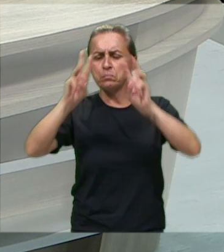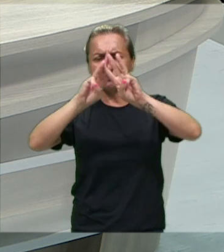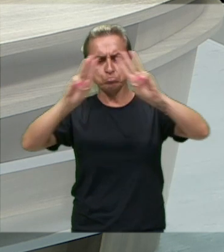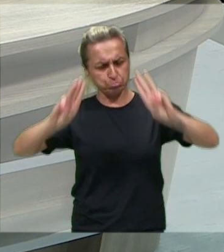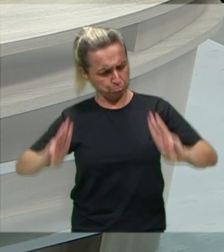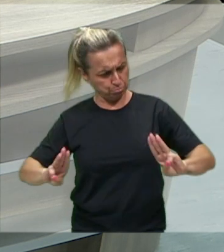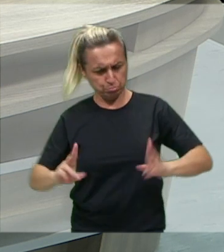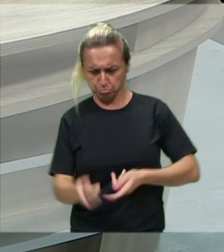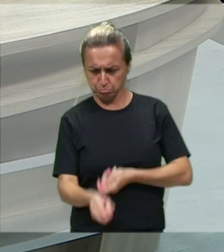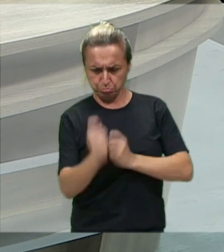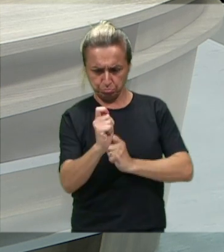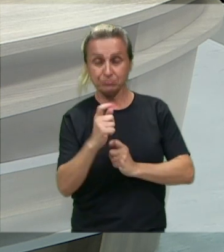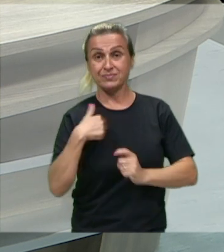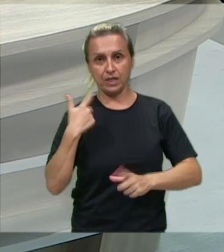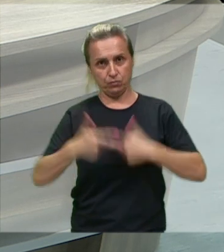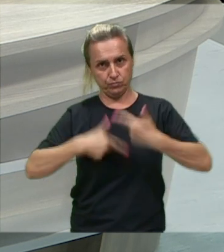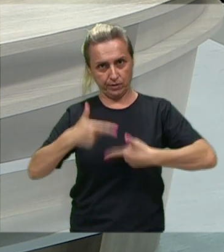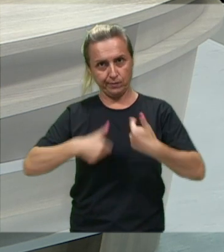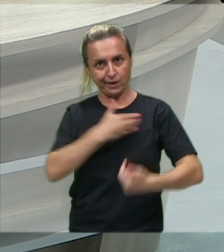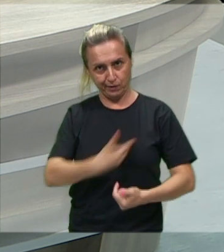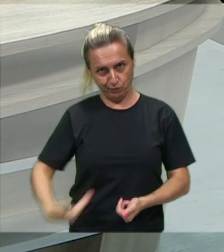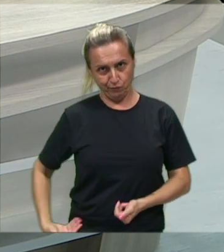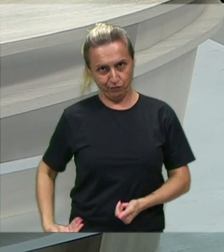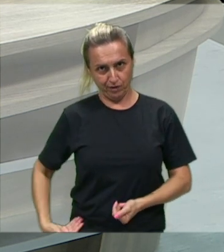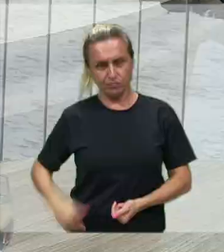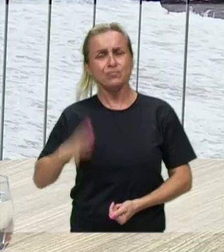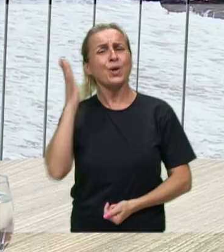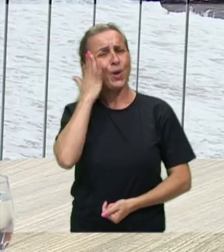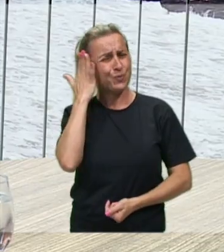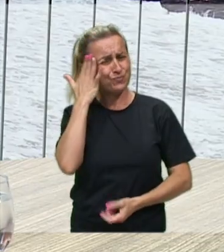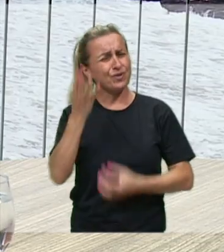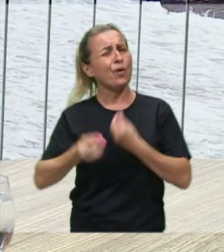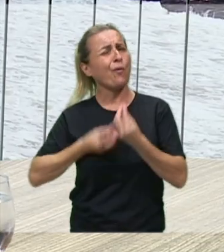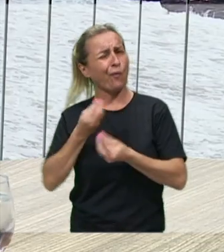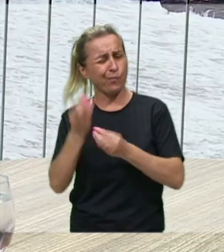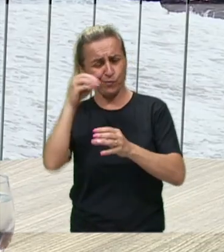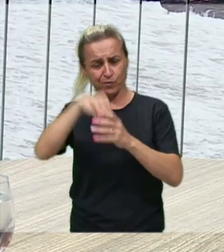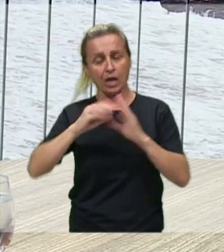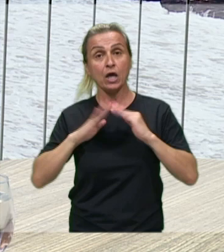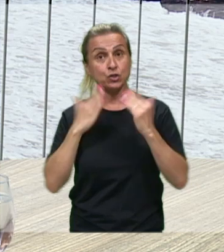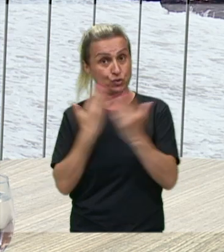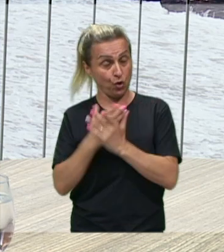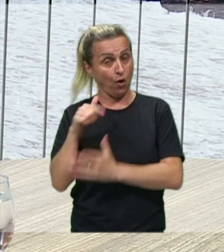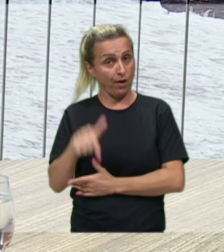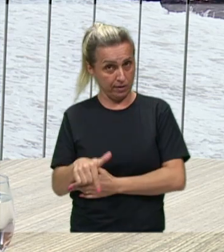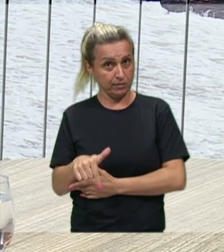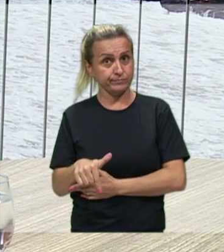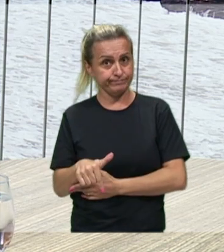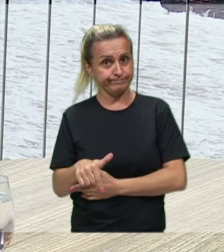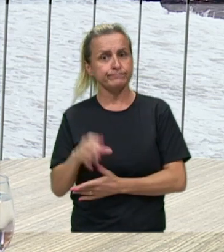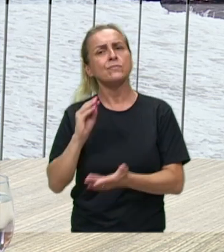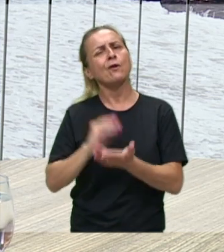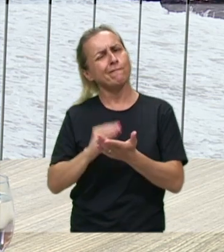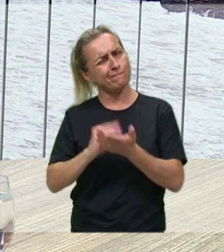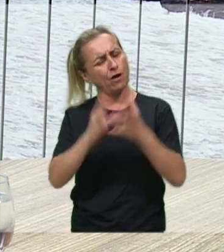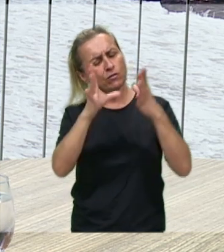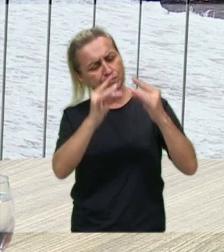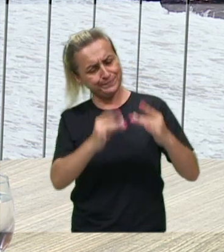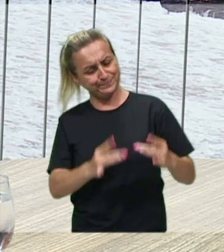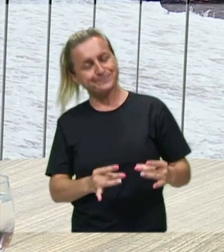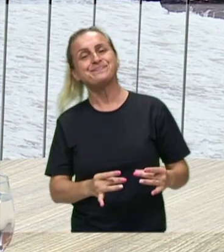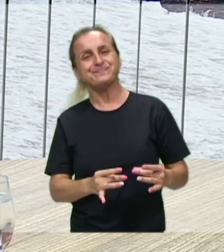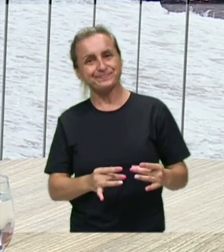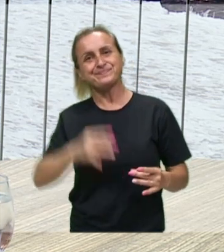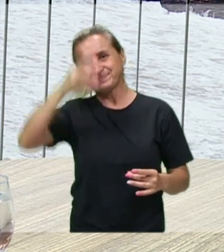eu trabalhei de governo, não sei como funcionam as escolas aqui, e as escolas são até assim, faltam alguns detalhes a mais para se